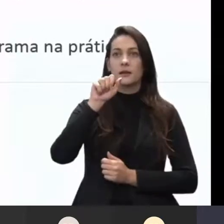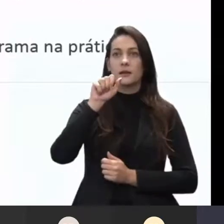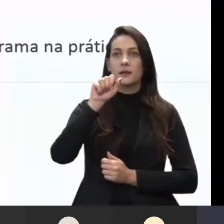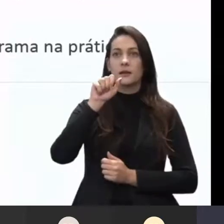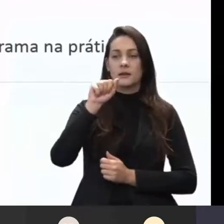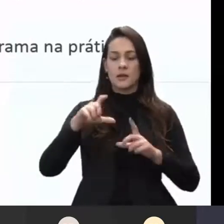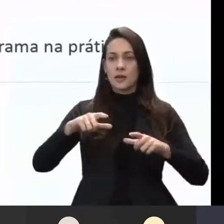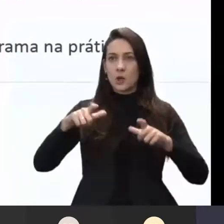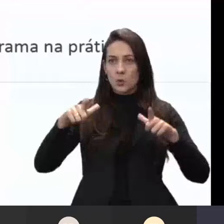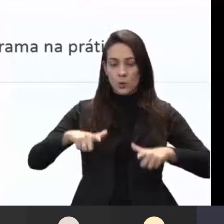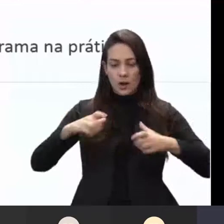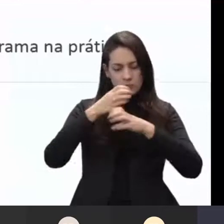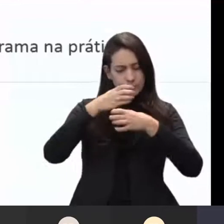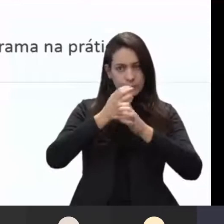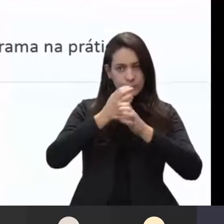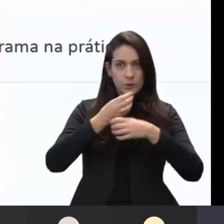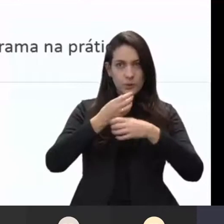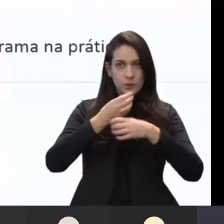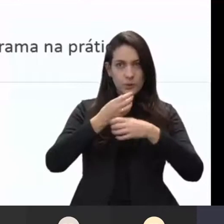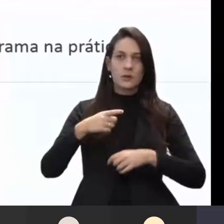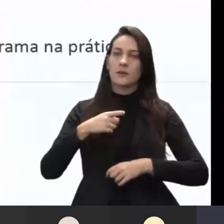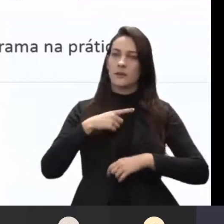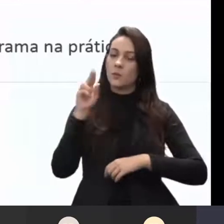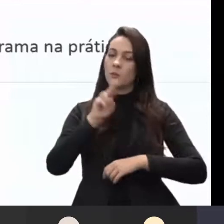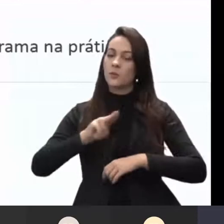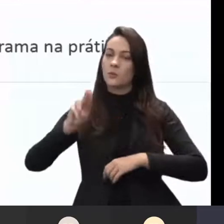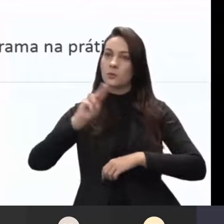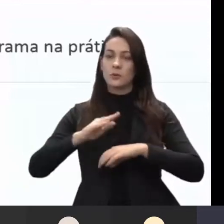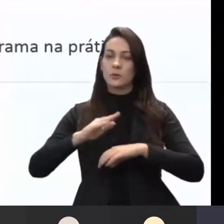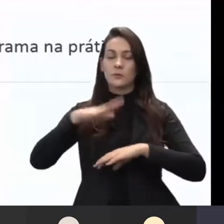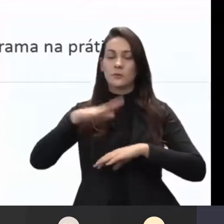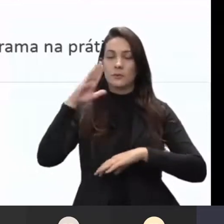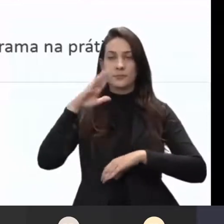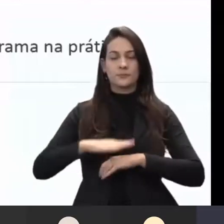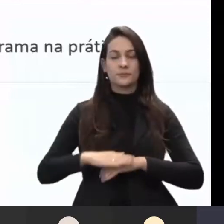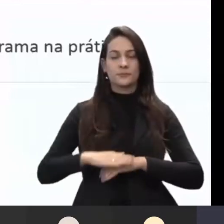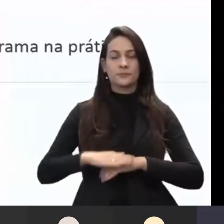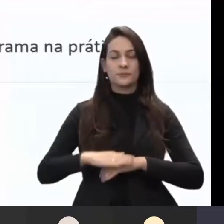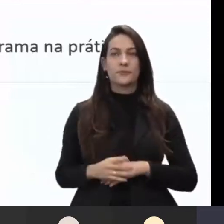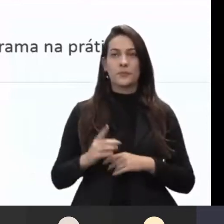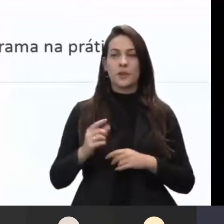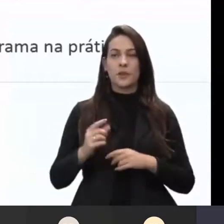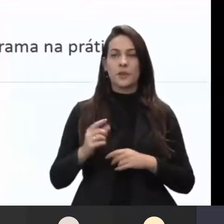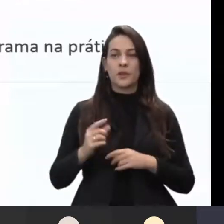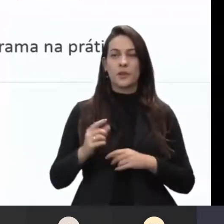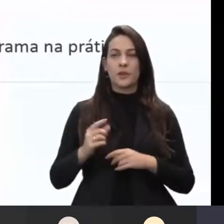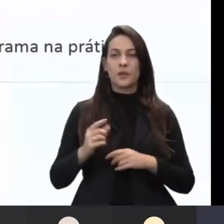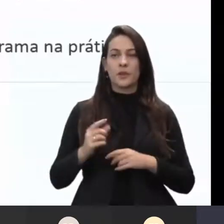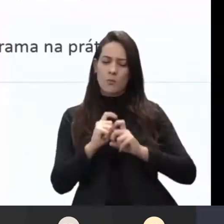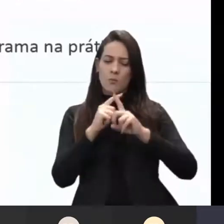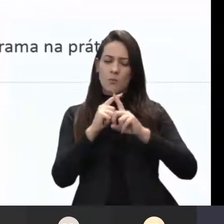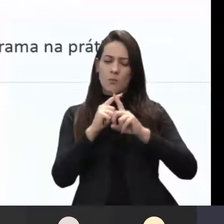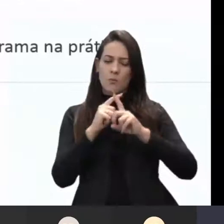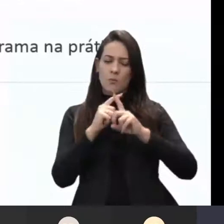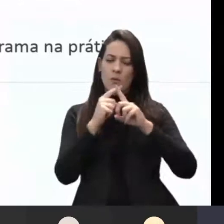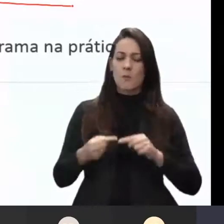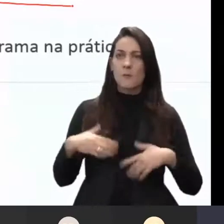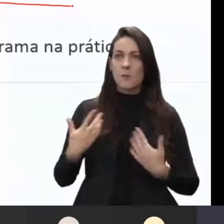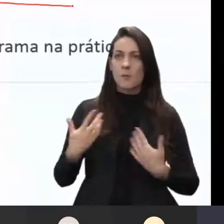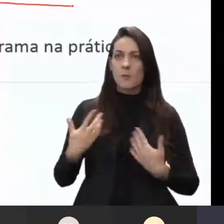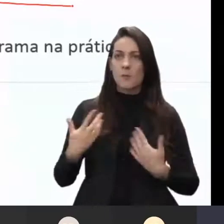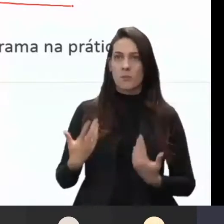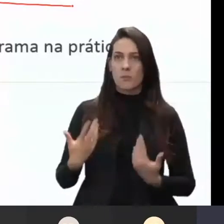a gente consiga saber qual que é o perfil de sensibilidade das bactérias frente aos antibióticos. E nós utilizamos o método